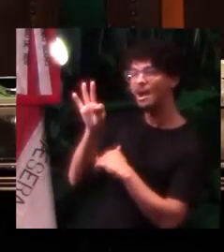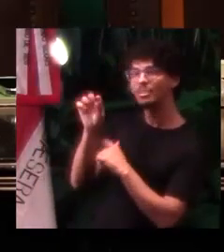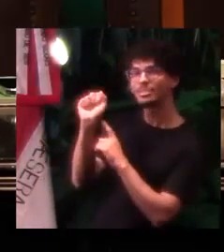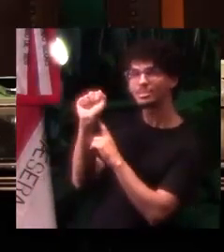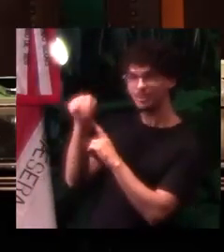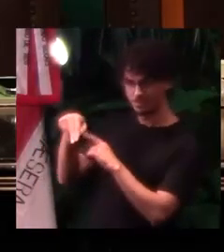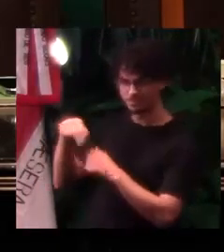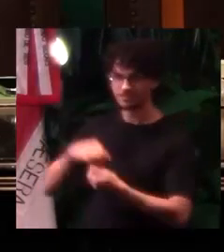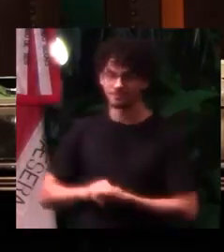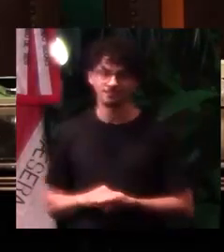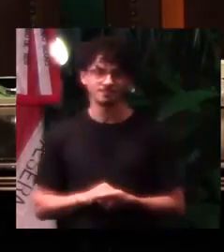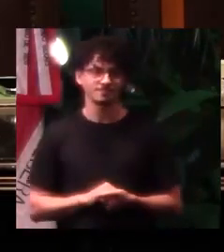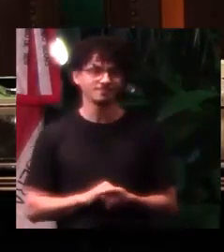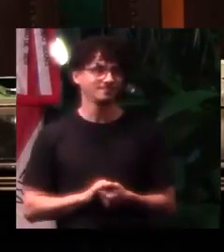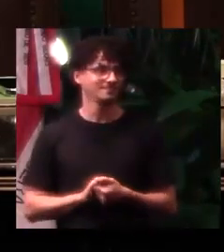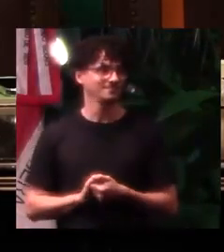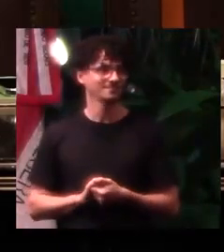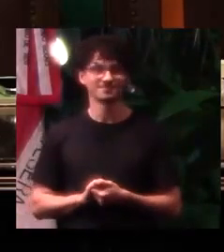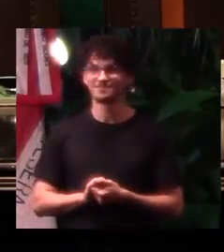Ok.